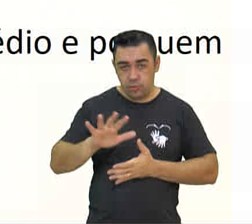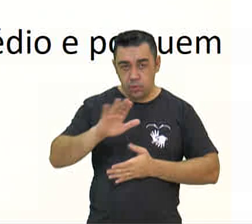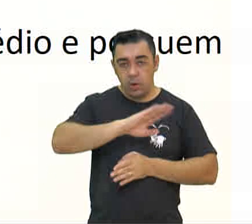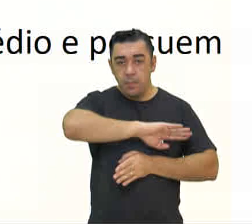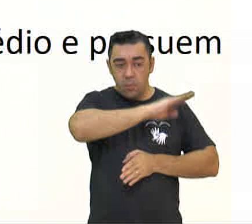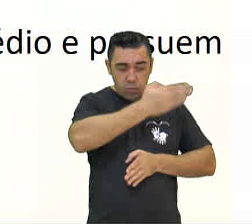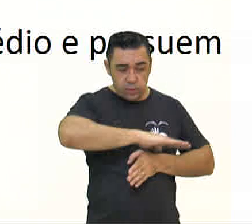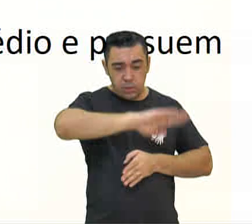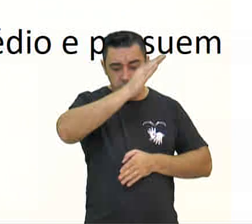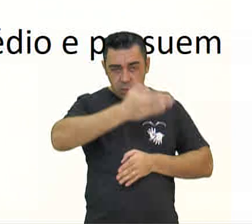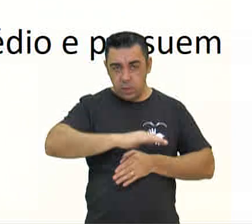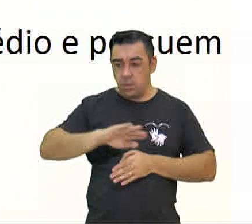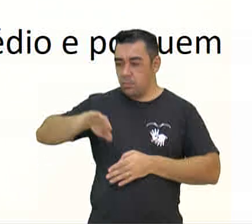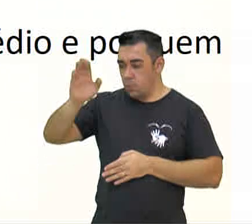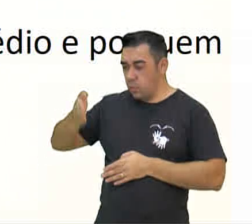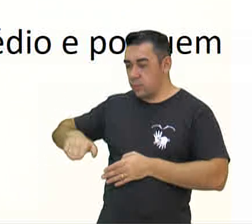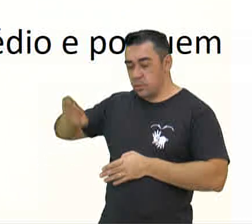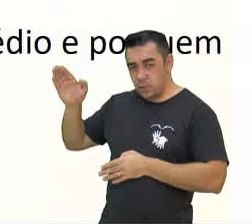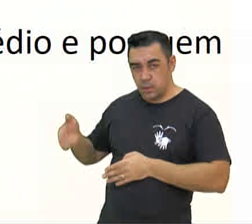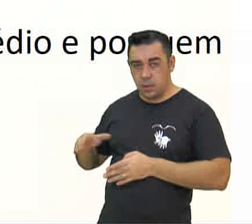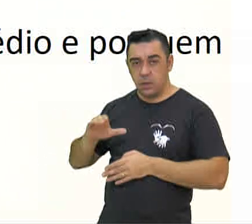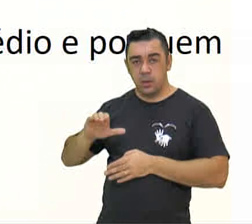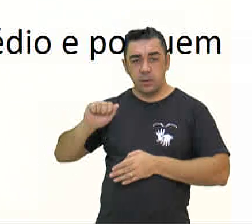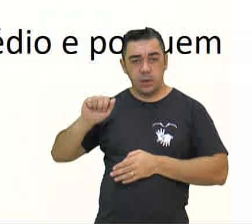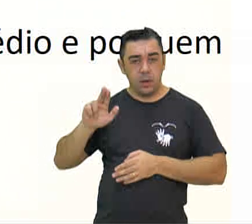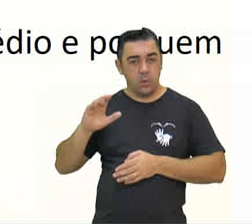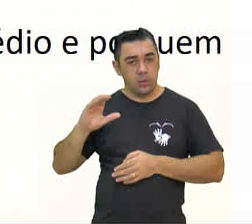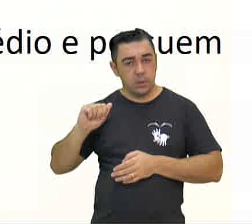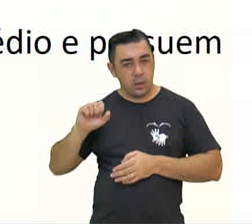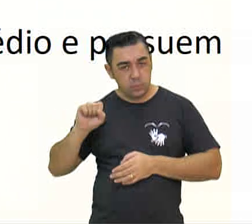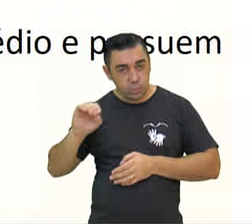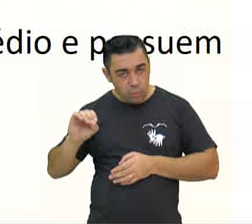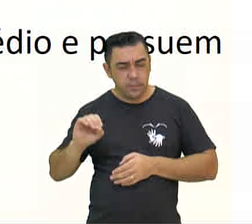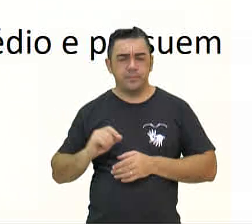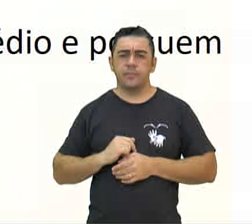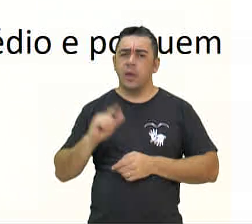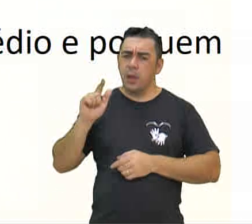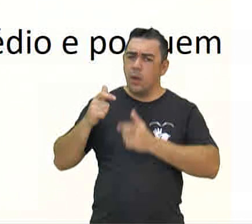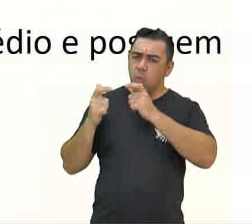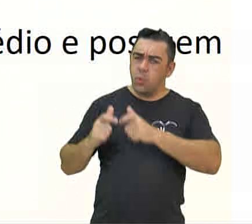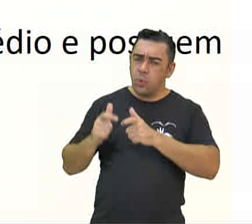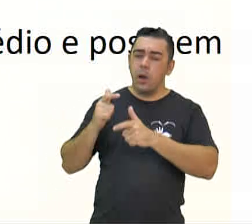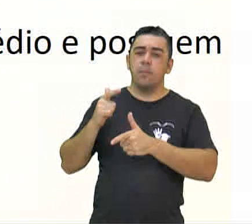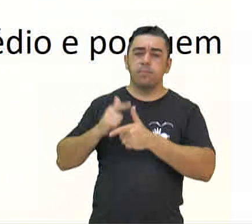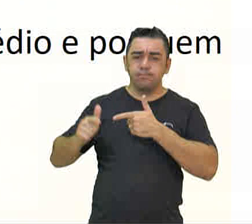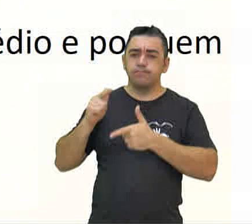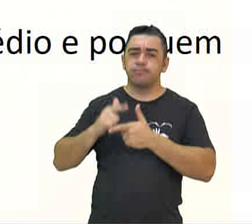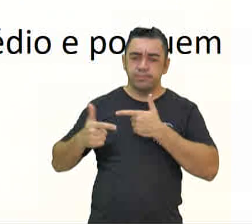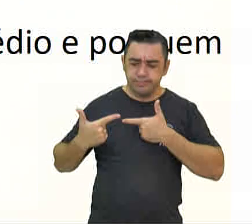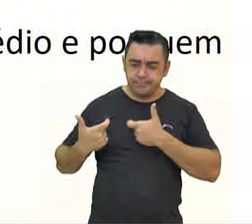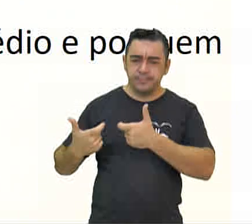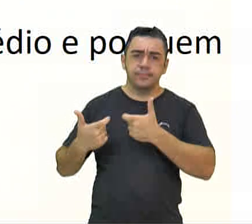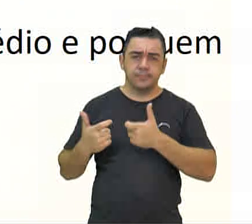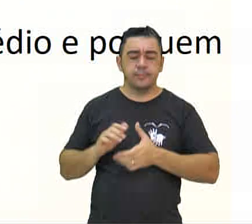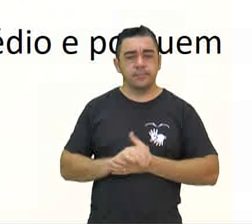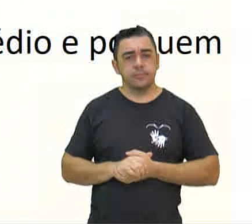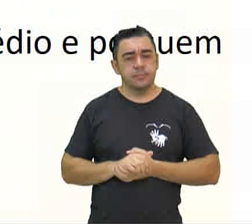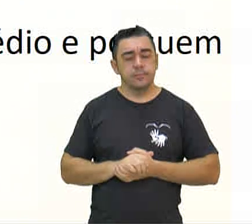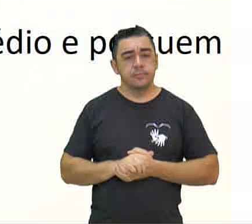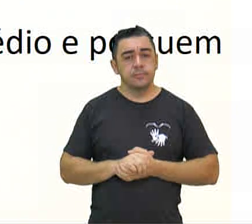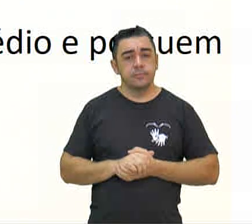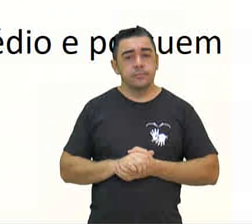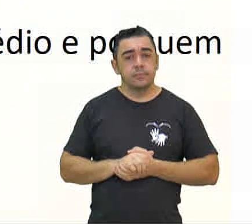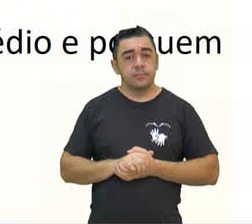do Cáucaso, acabamos de explicar, é, do ponto de vista histórico, um polo de conflitos. Perfeito, acabamos de dizer